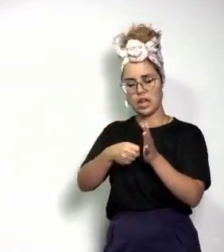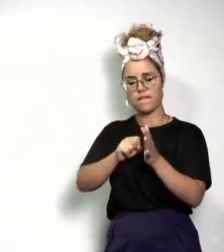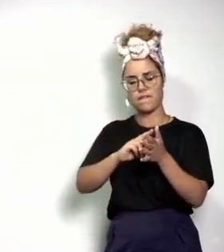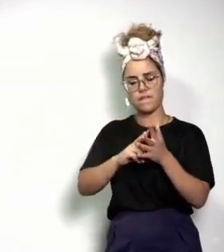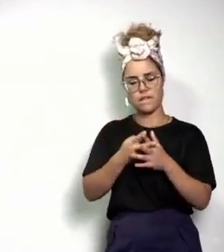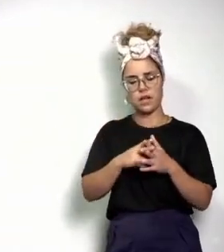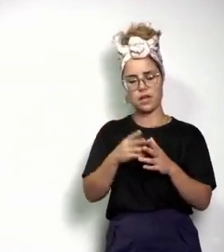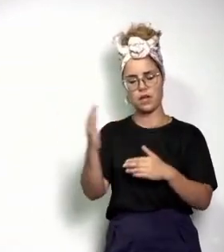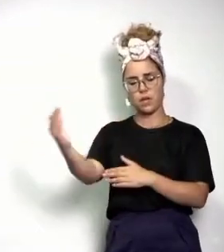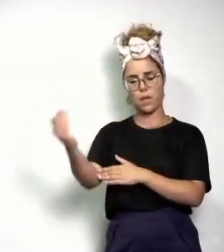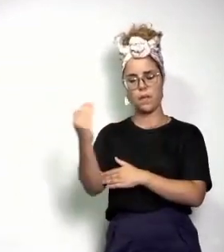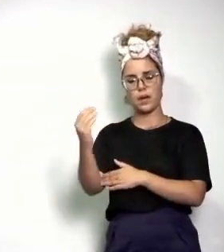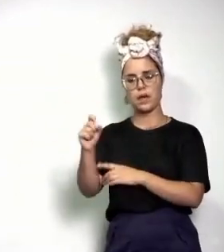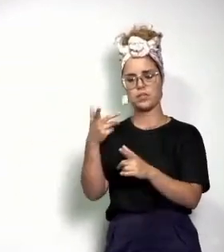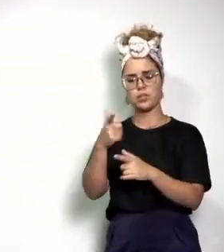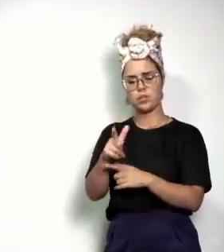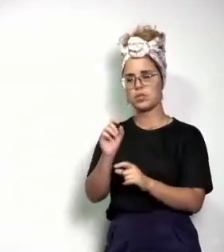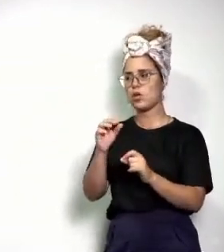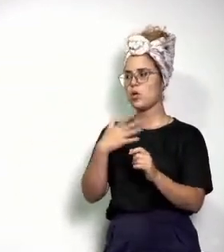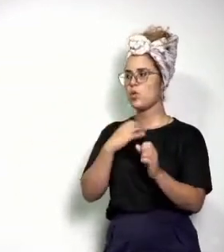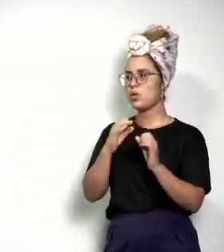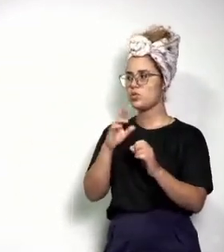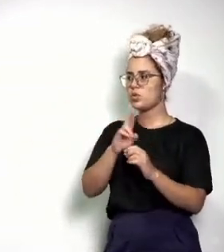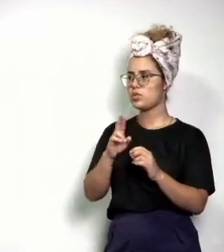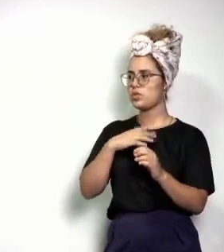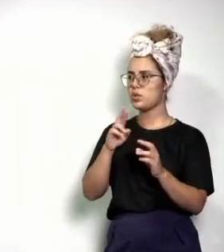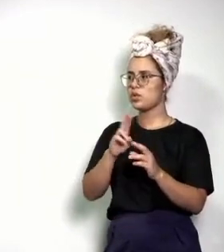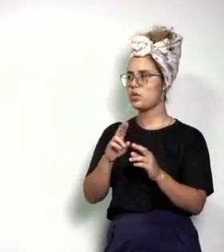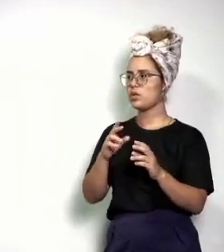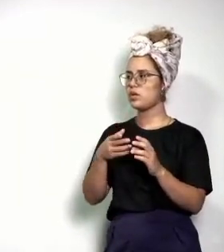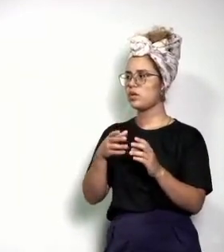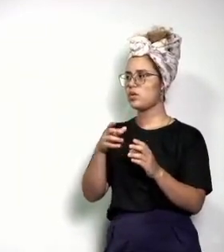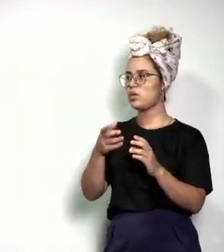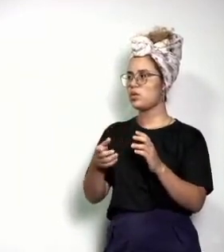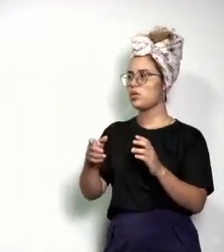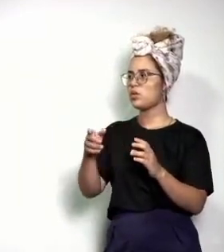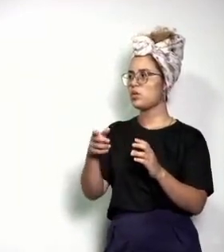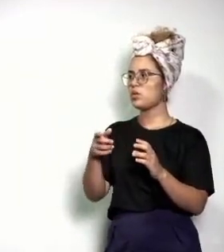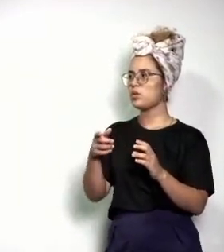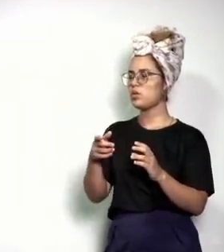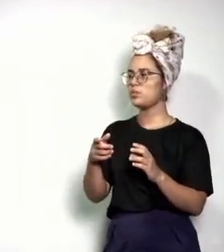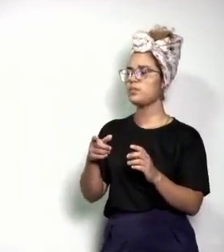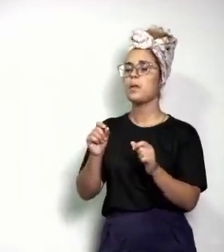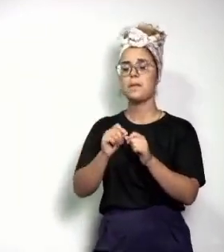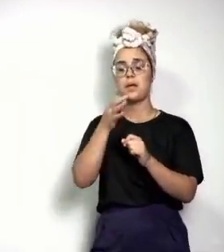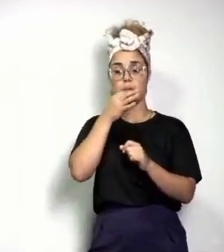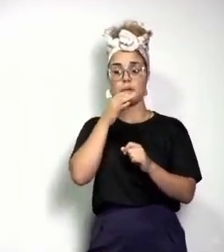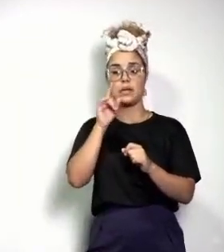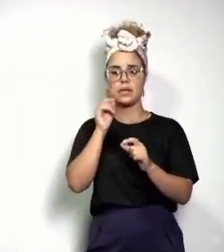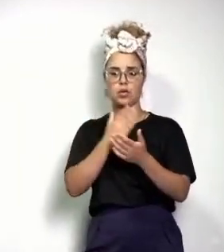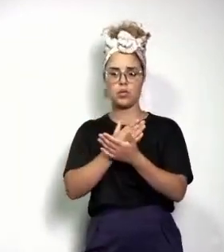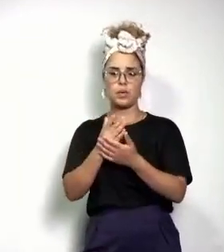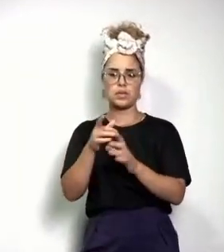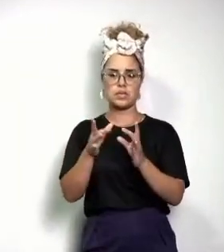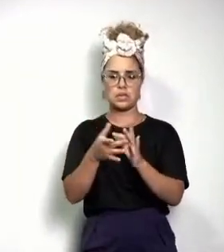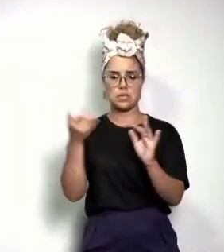novamente. Ou você pode aproveitar que ele está reto e girar aqui. Mas eu vou sugerir que você tire aqui primeiro.